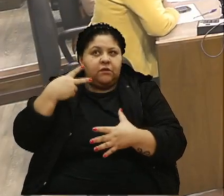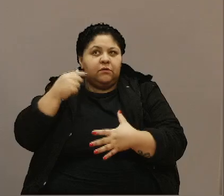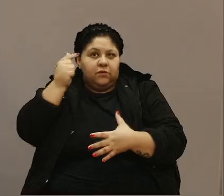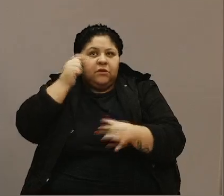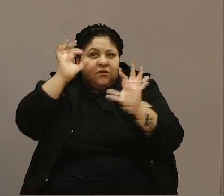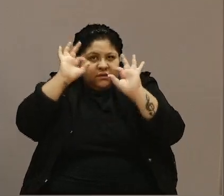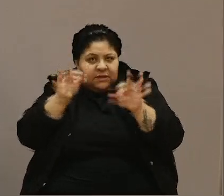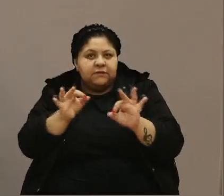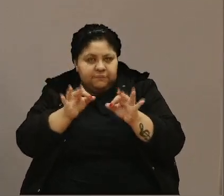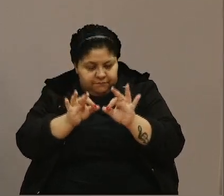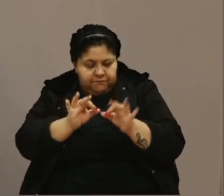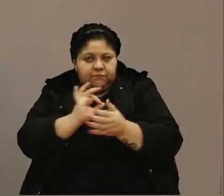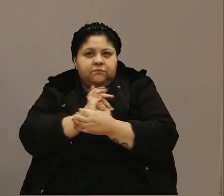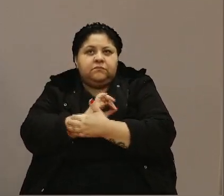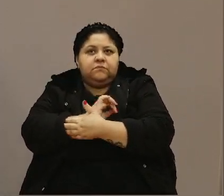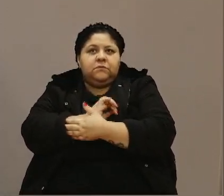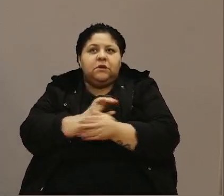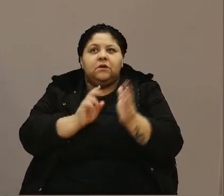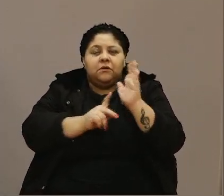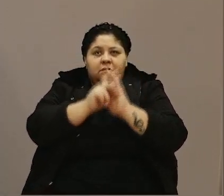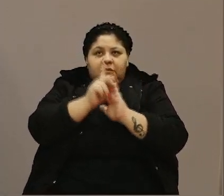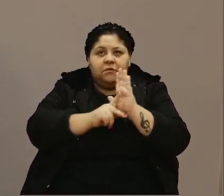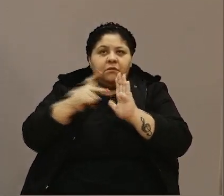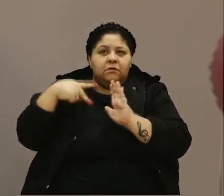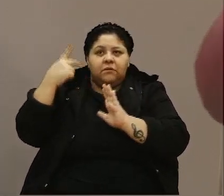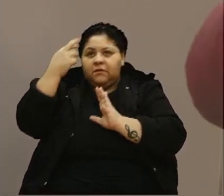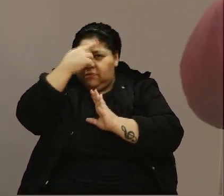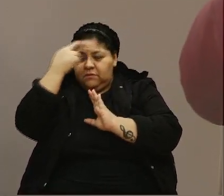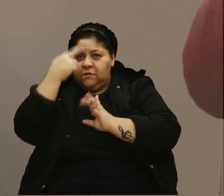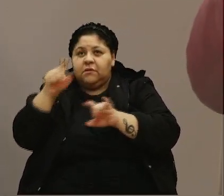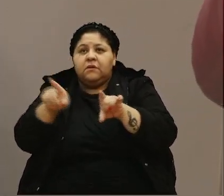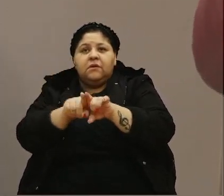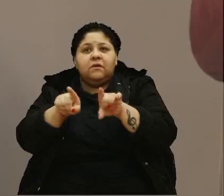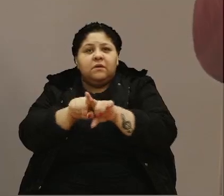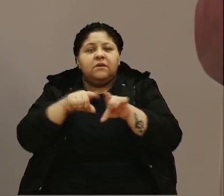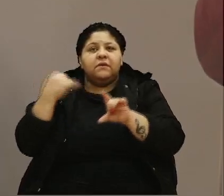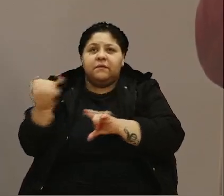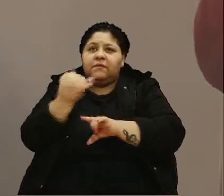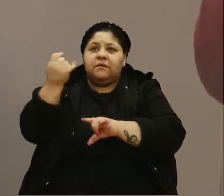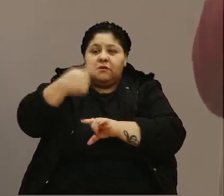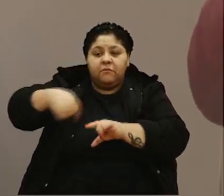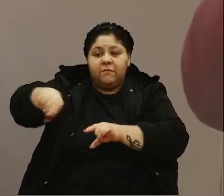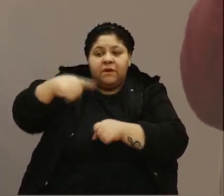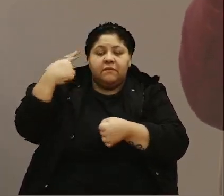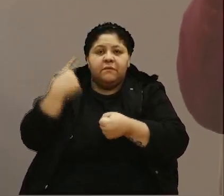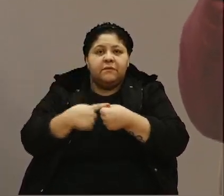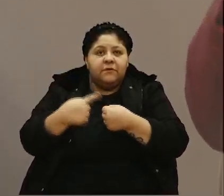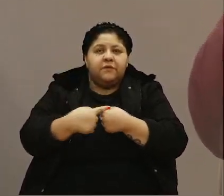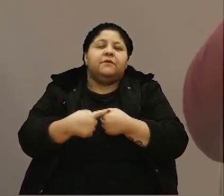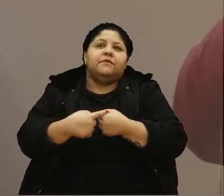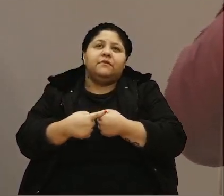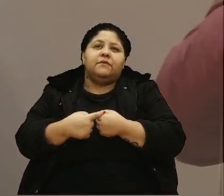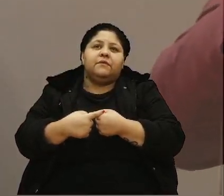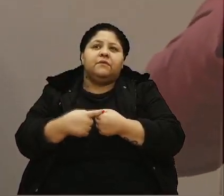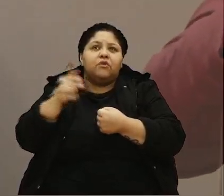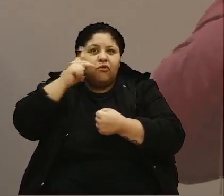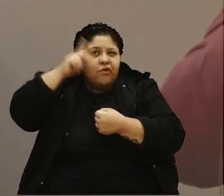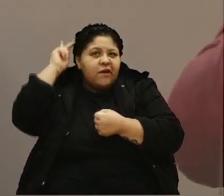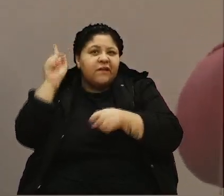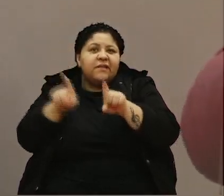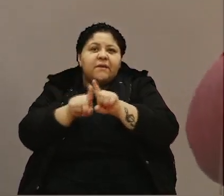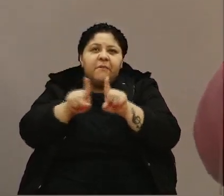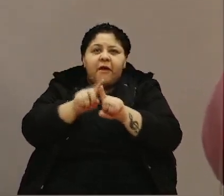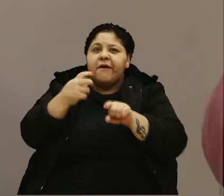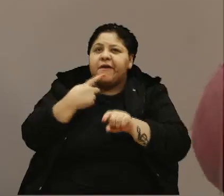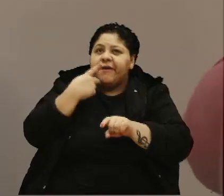com o senhor ali, esse projeto que o Rafael Bueno traz, também é de muita importância para a nossa cidade. Né? O Iago também fala aqui que é a